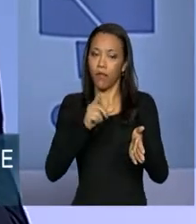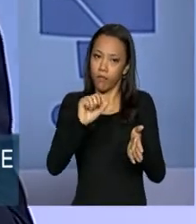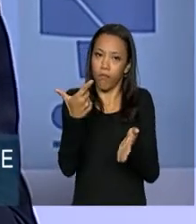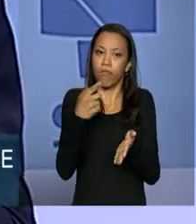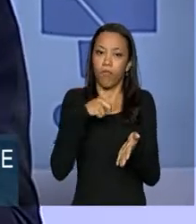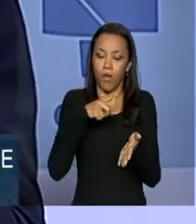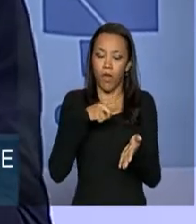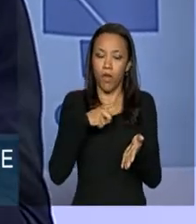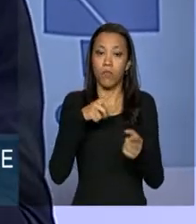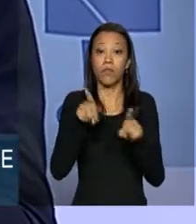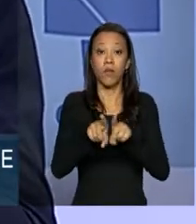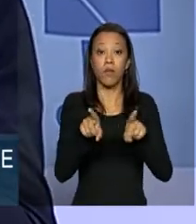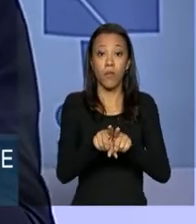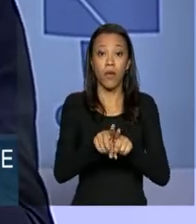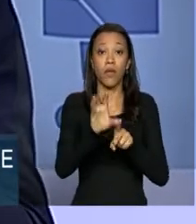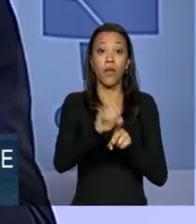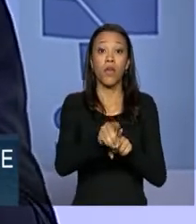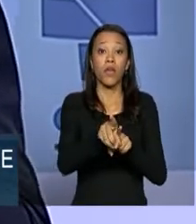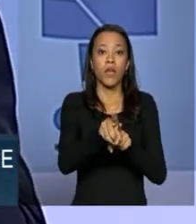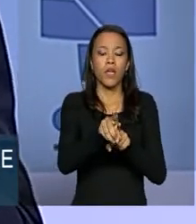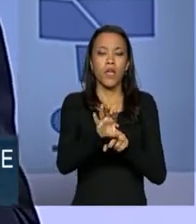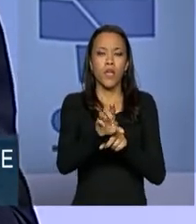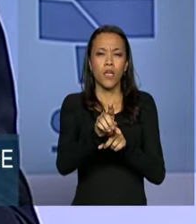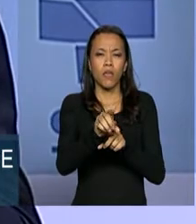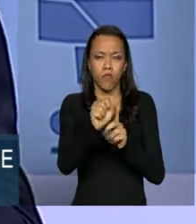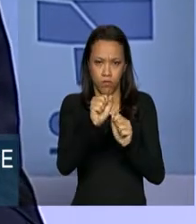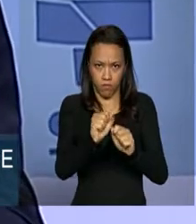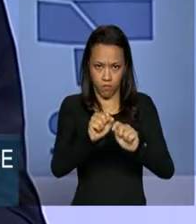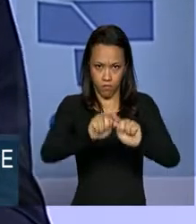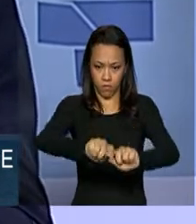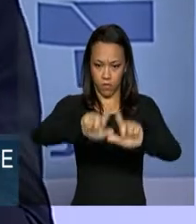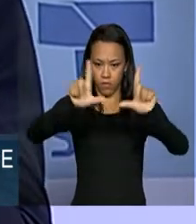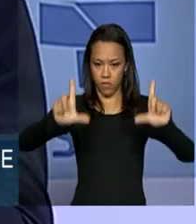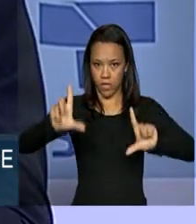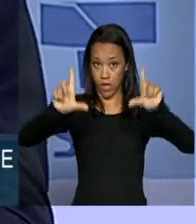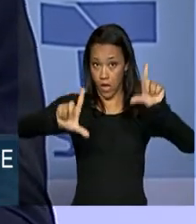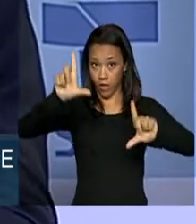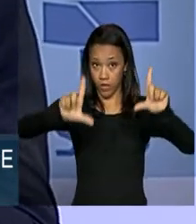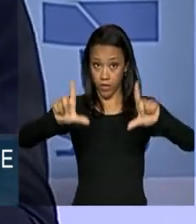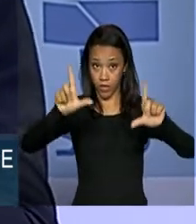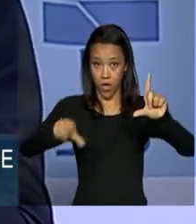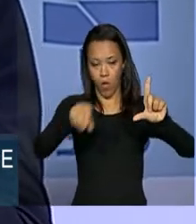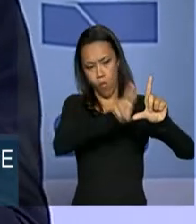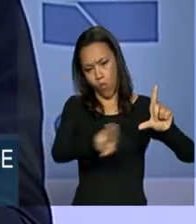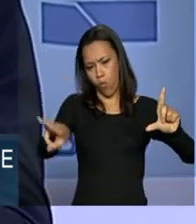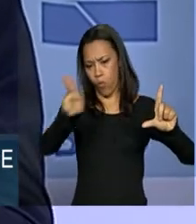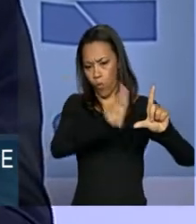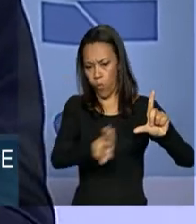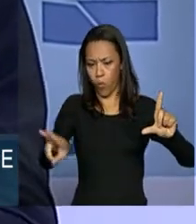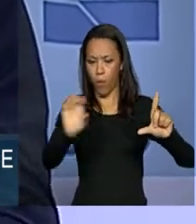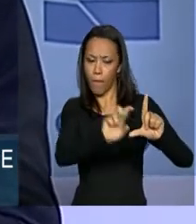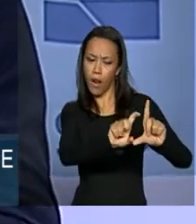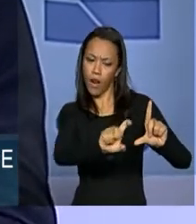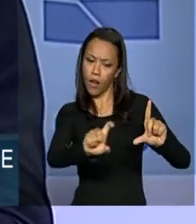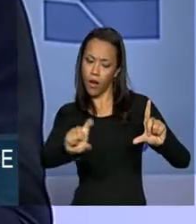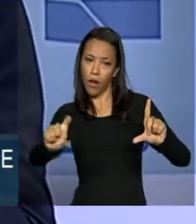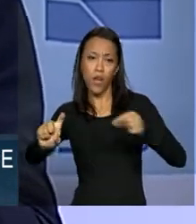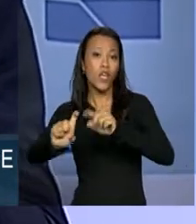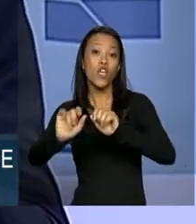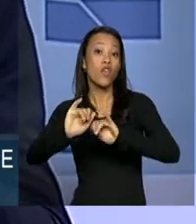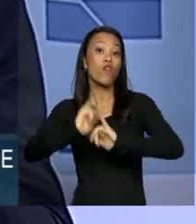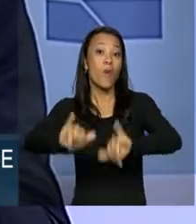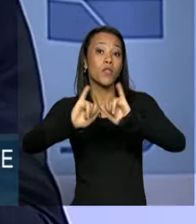obviamente, o offline. A gente está programando também comerciais para televisão. Nós temos outras peças